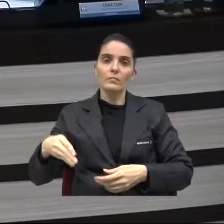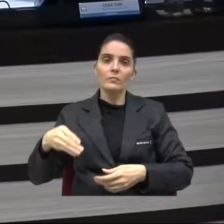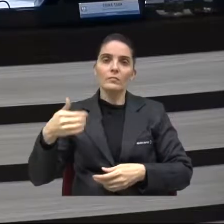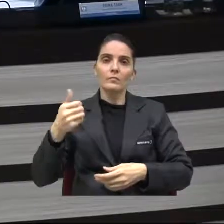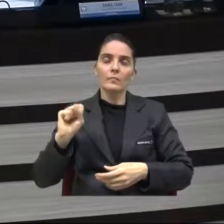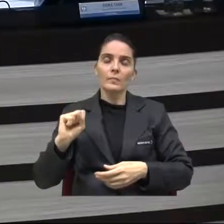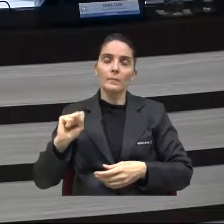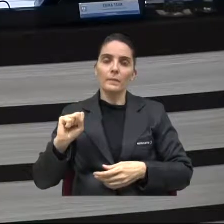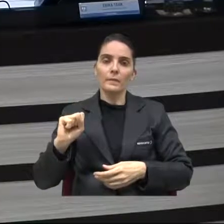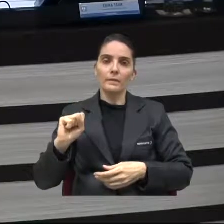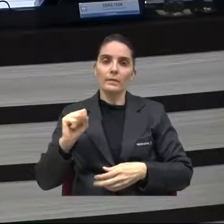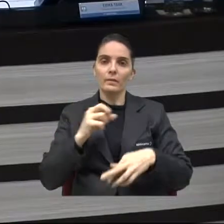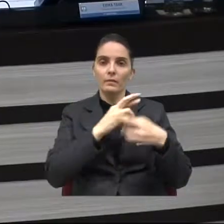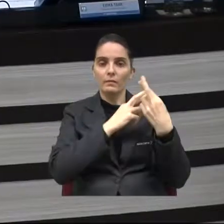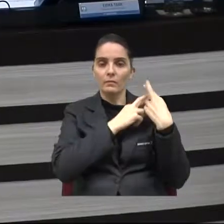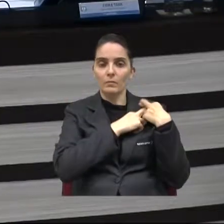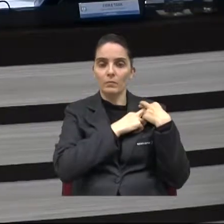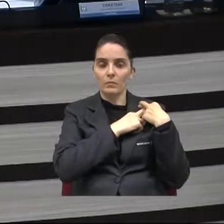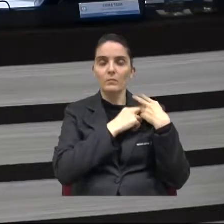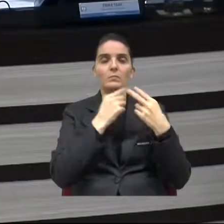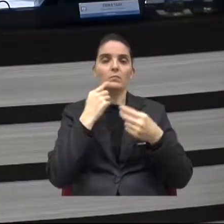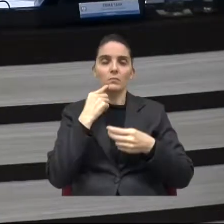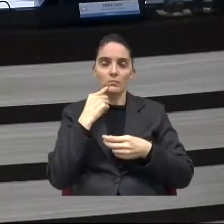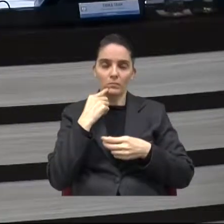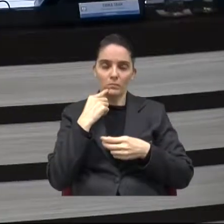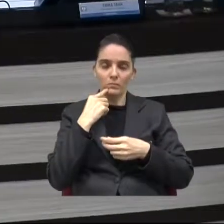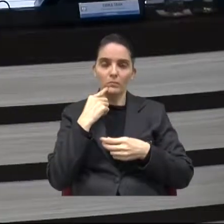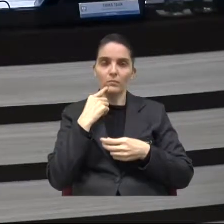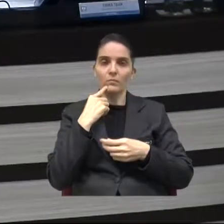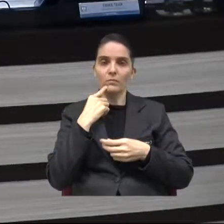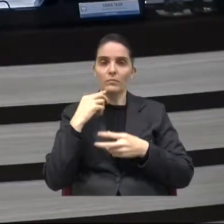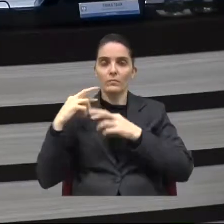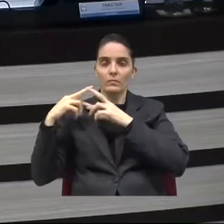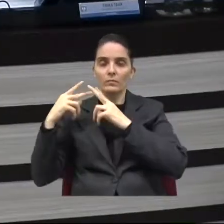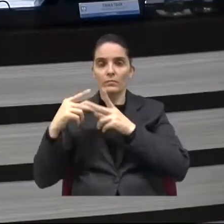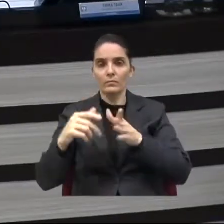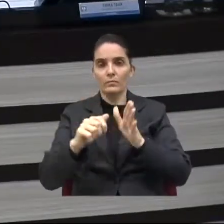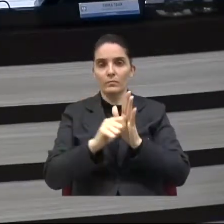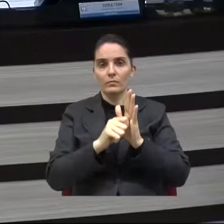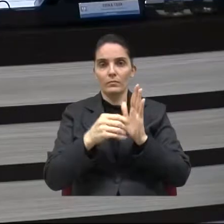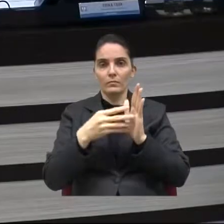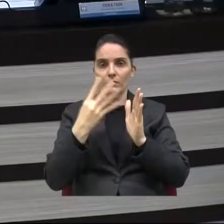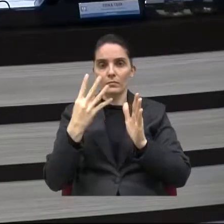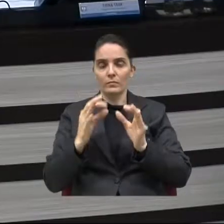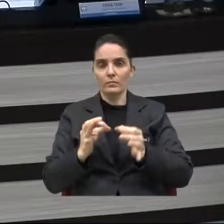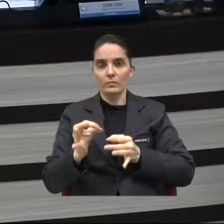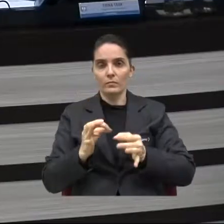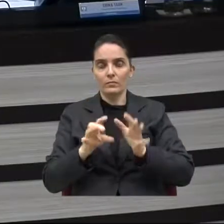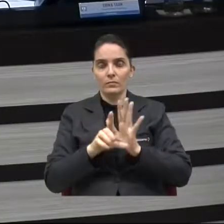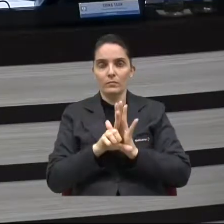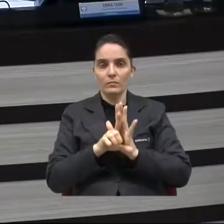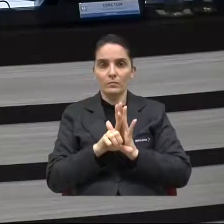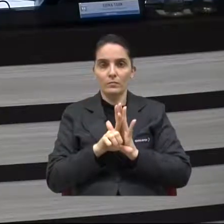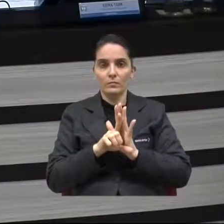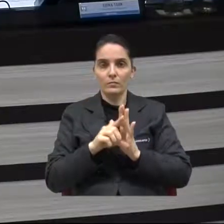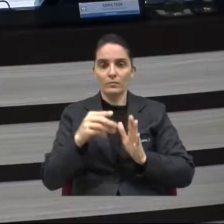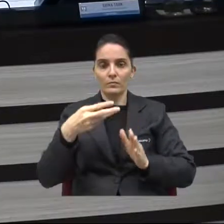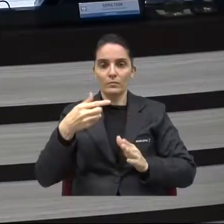693/2018, de autoria do vereador Cleiton Silva, que modifica o artigo 4º do projeto de lei